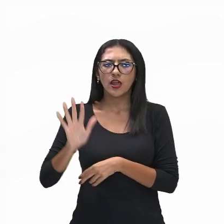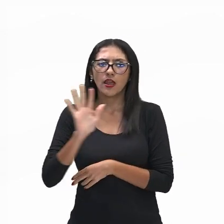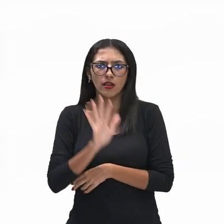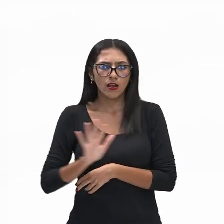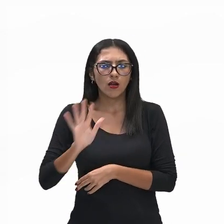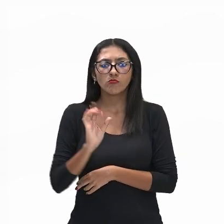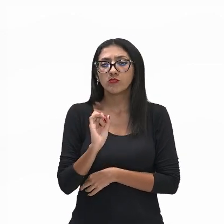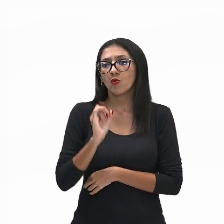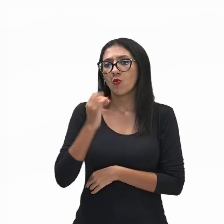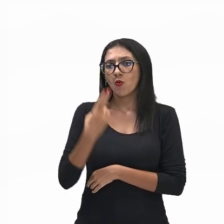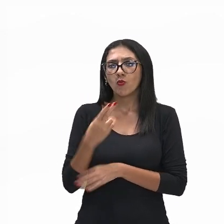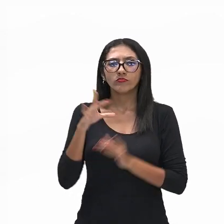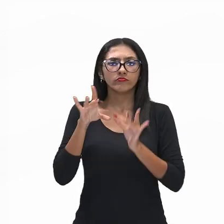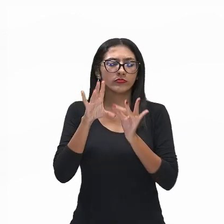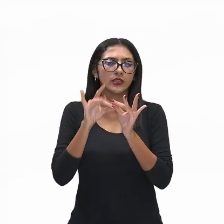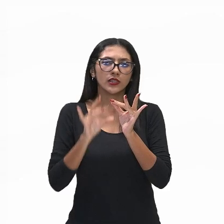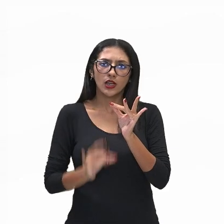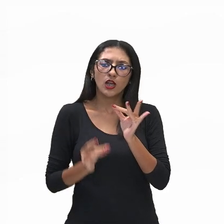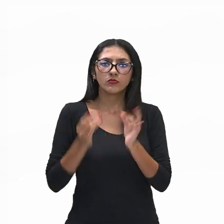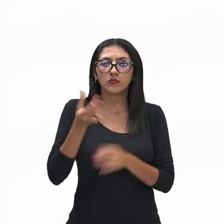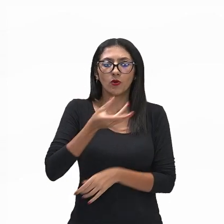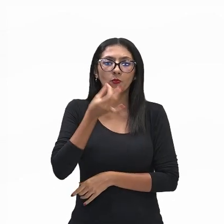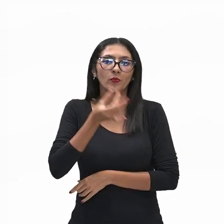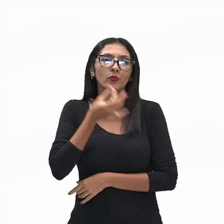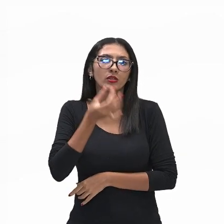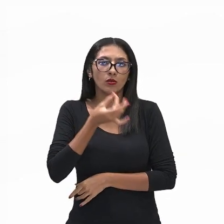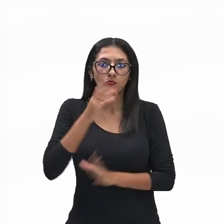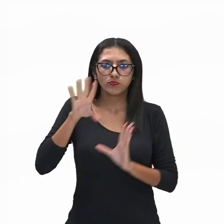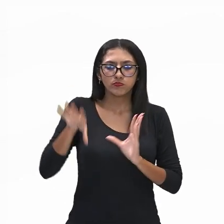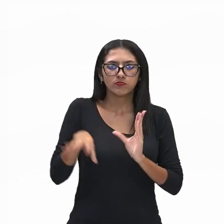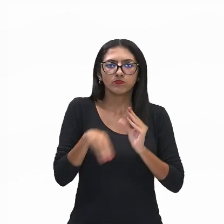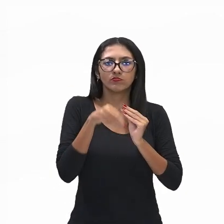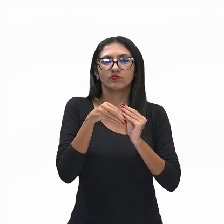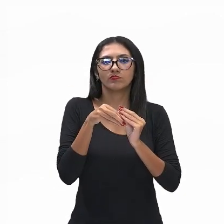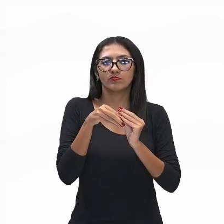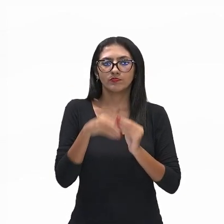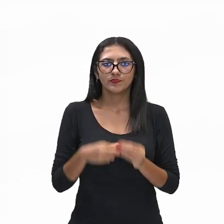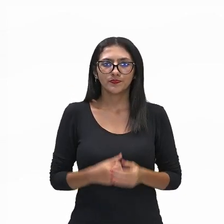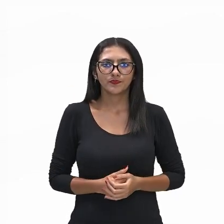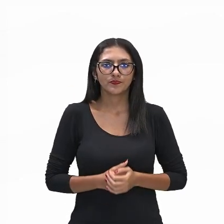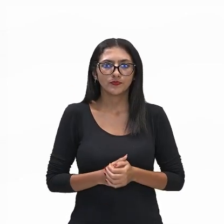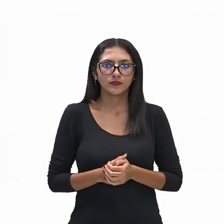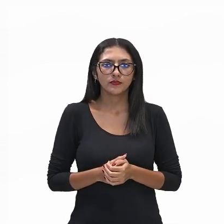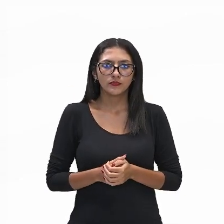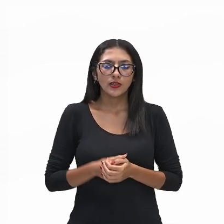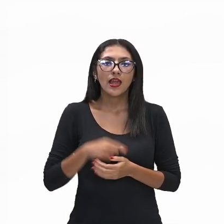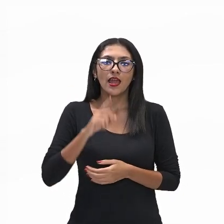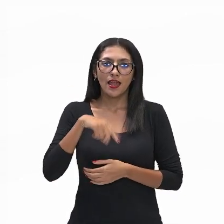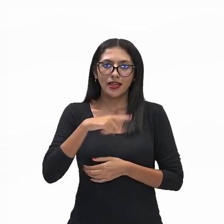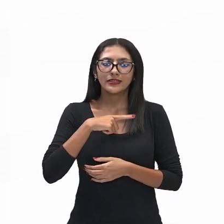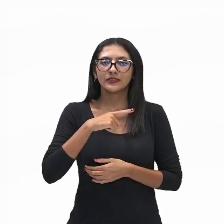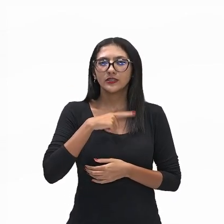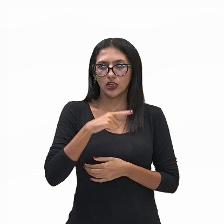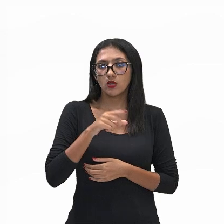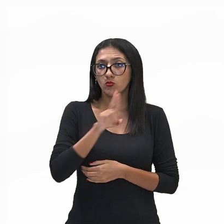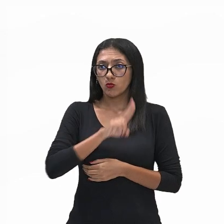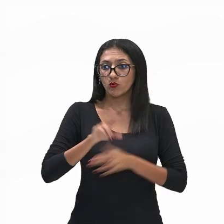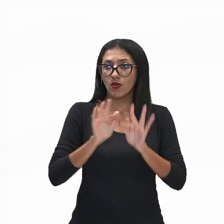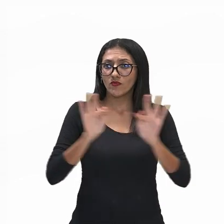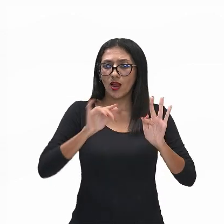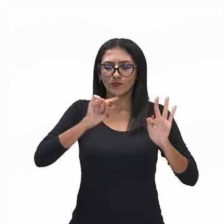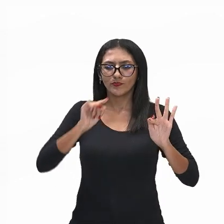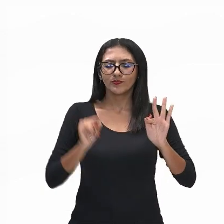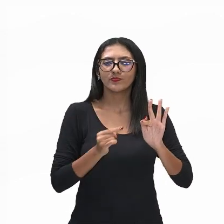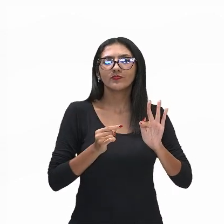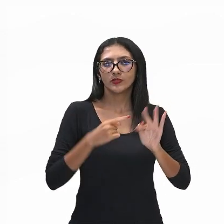simplesmente tecendo um comentário extra sobre ele. Vêm sempre separadas por